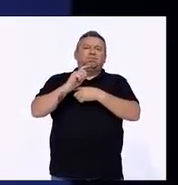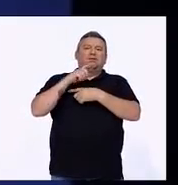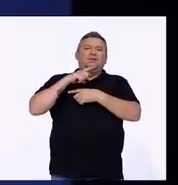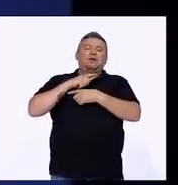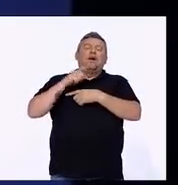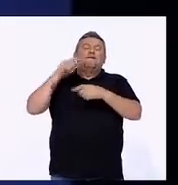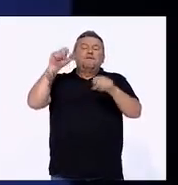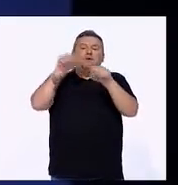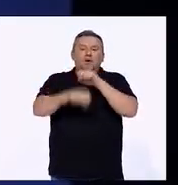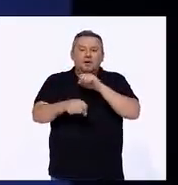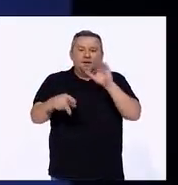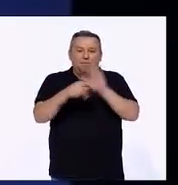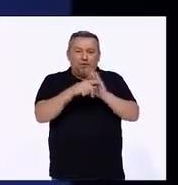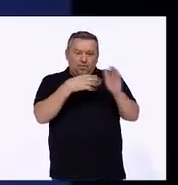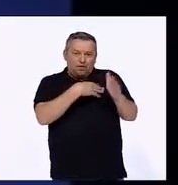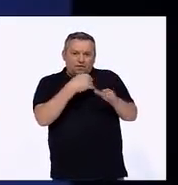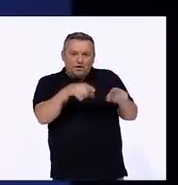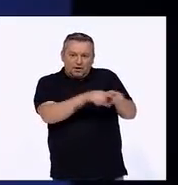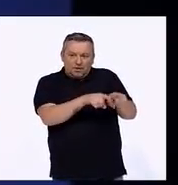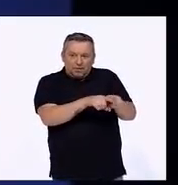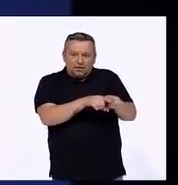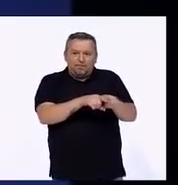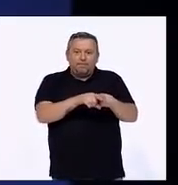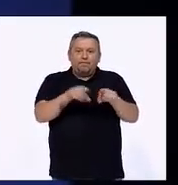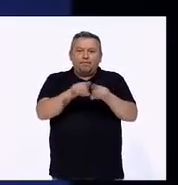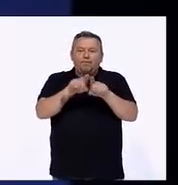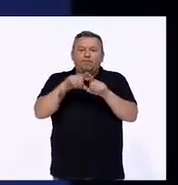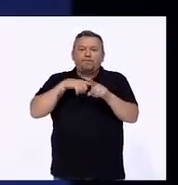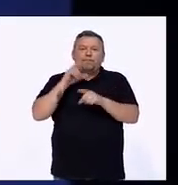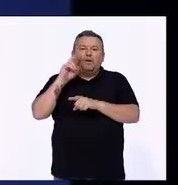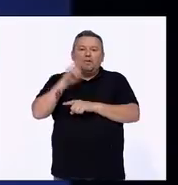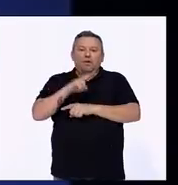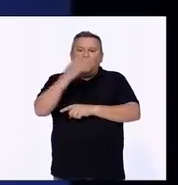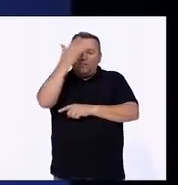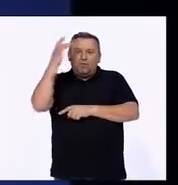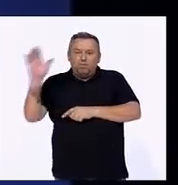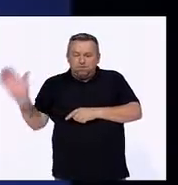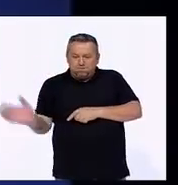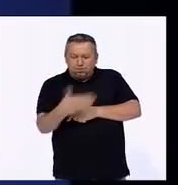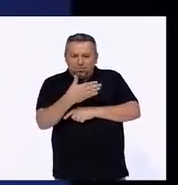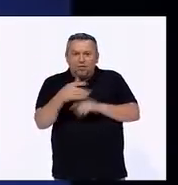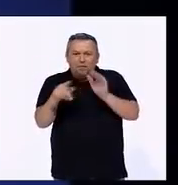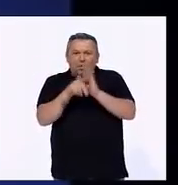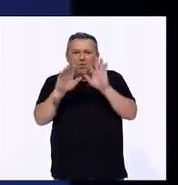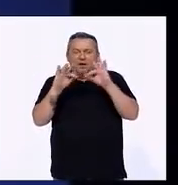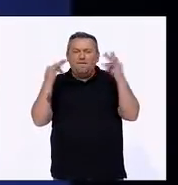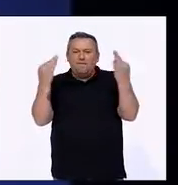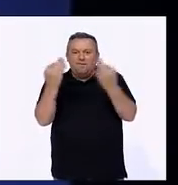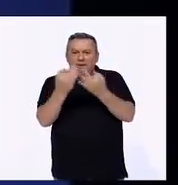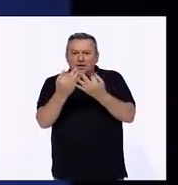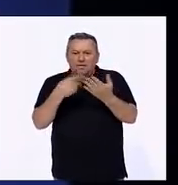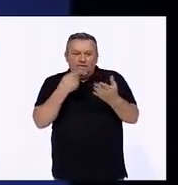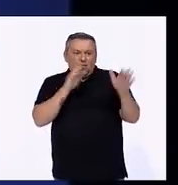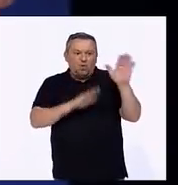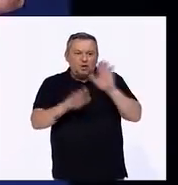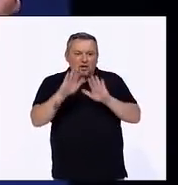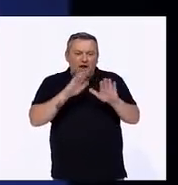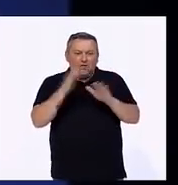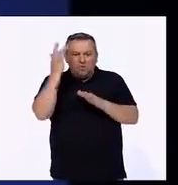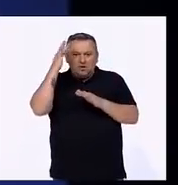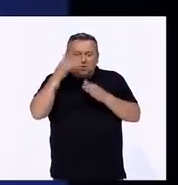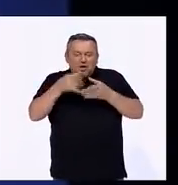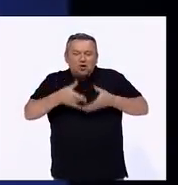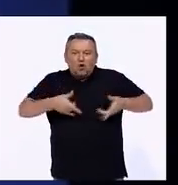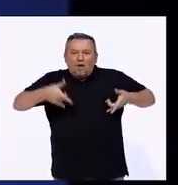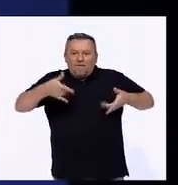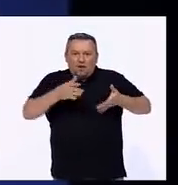contra minha própria filha, quando ela era bem pequenininha. Ela também tomou um tapa de uma pessoa que defende a família. Certo, não deve nem cuidar, nem trocar fralda de filho, né? Que